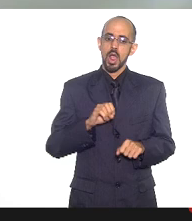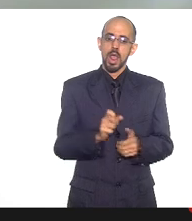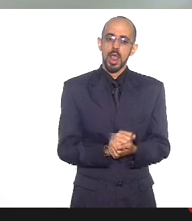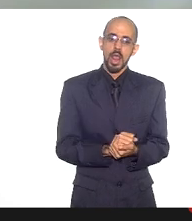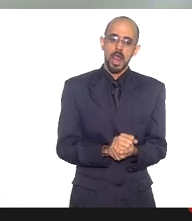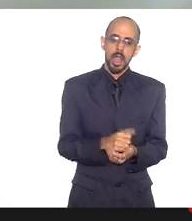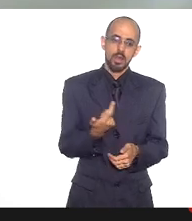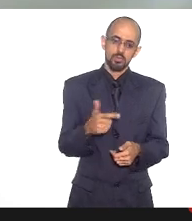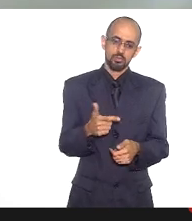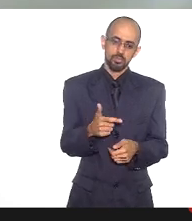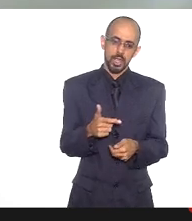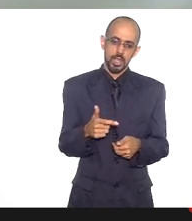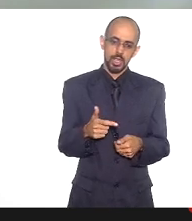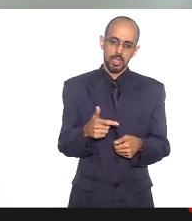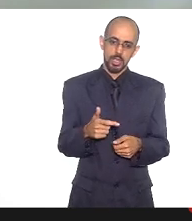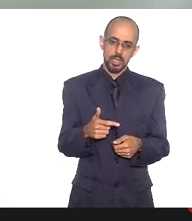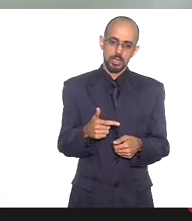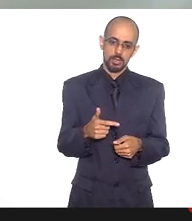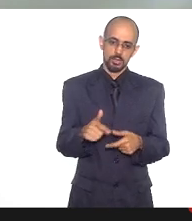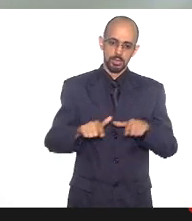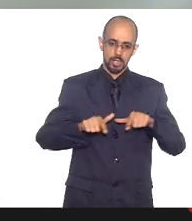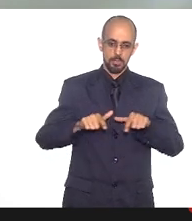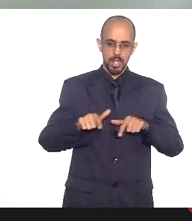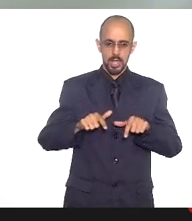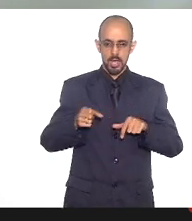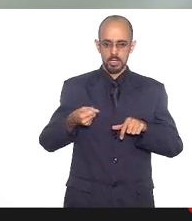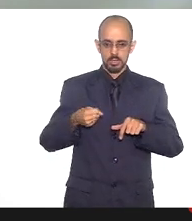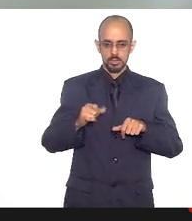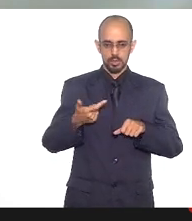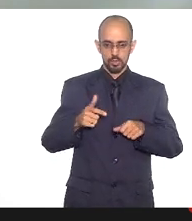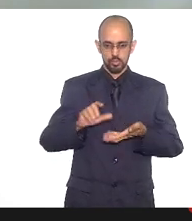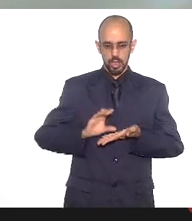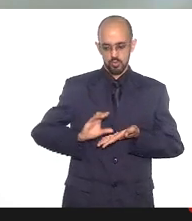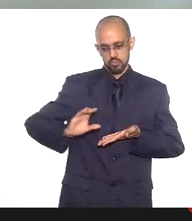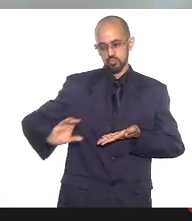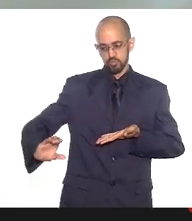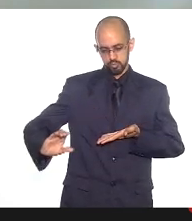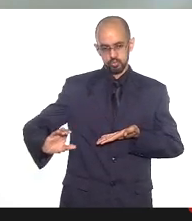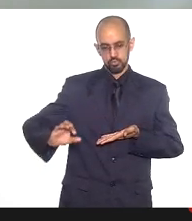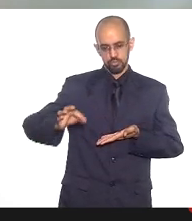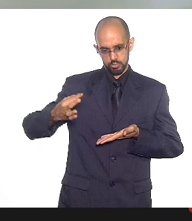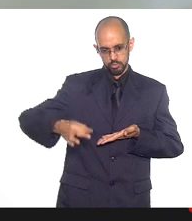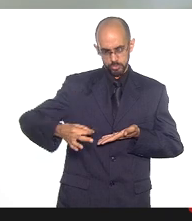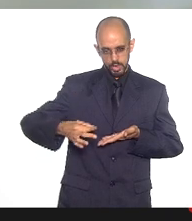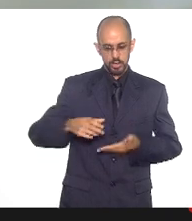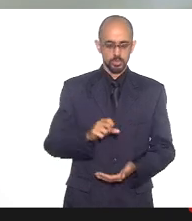o subsídio, né? Senão é apenas um navio de passeio.